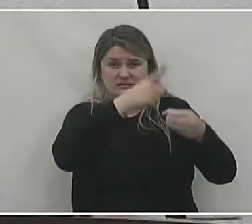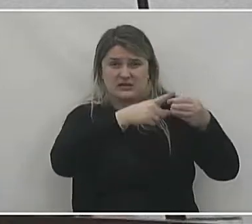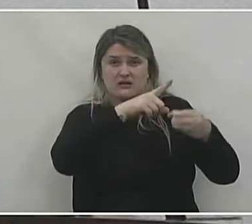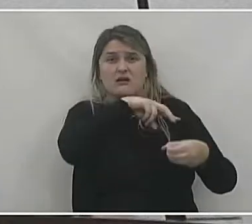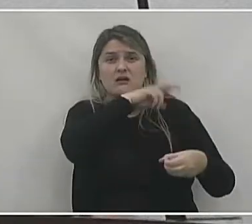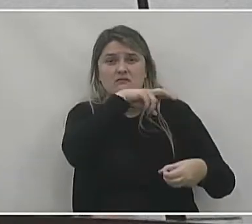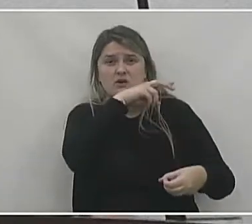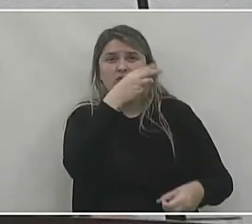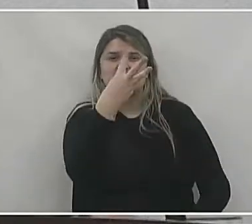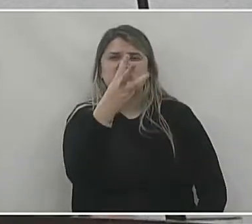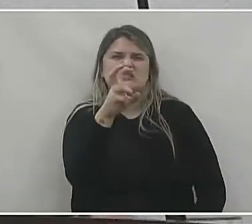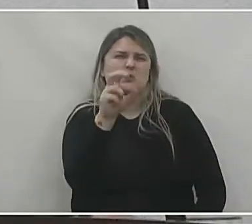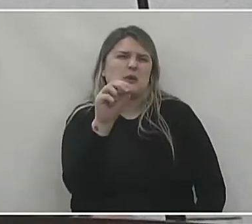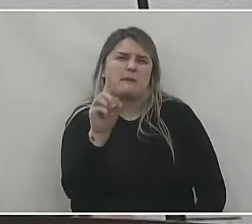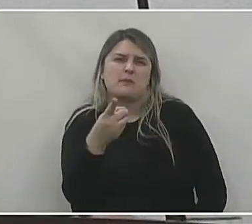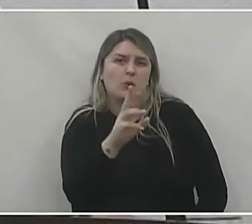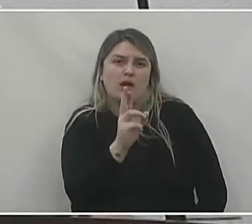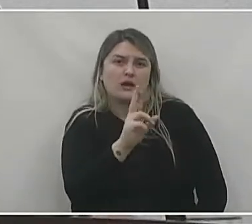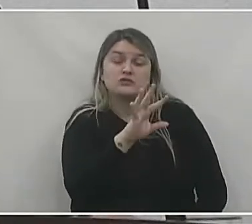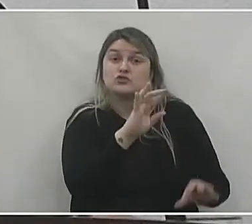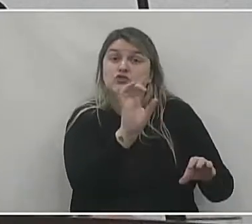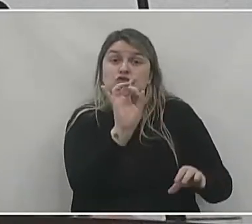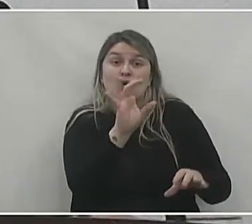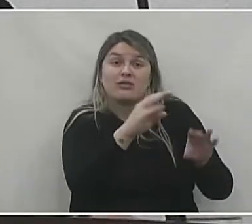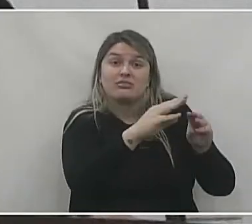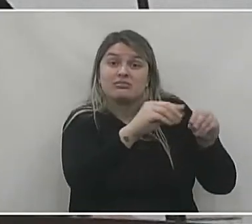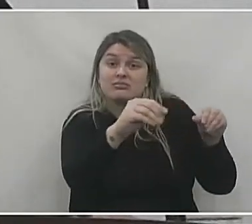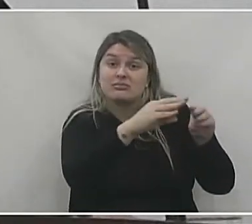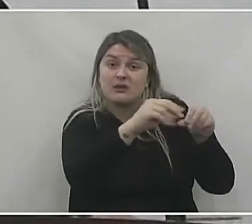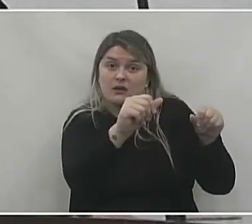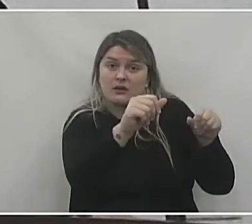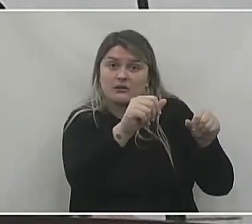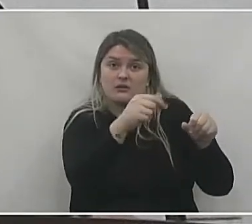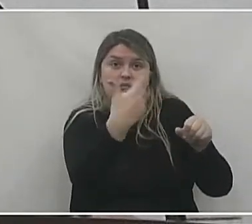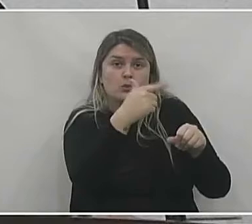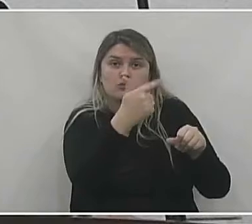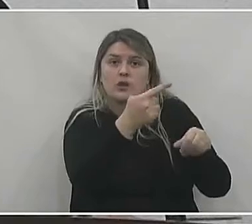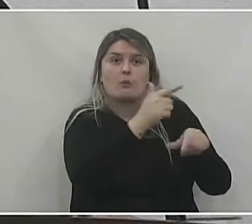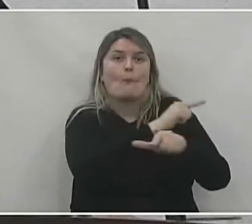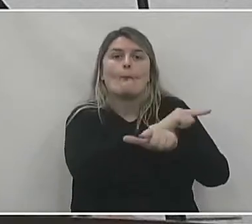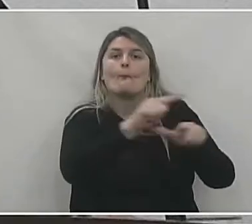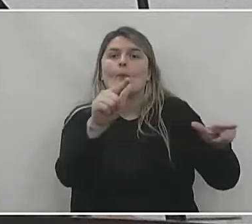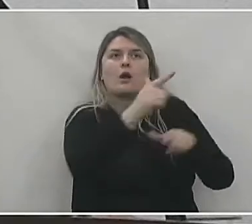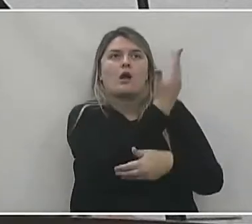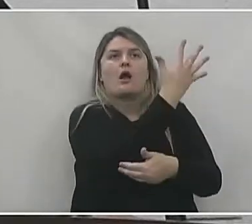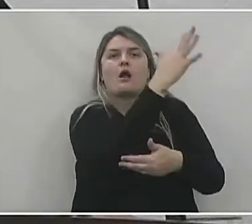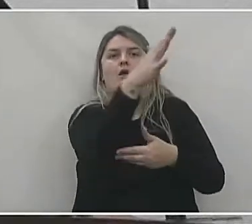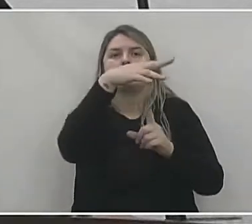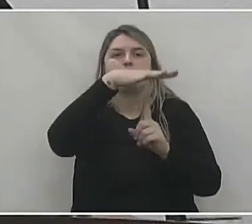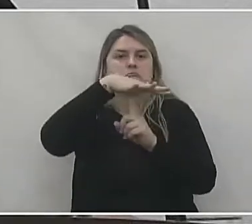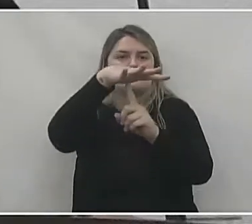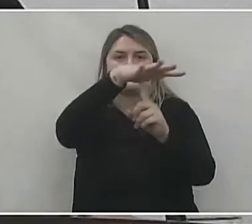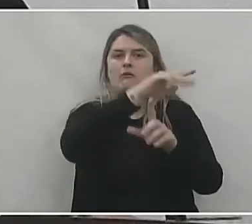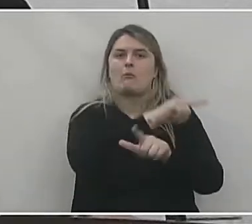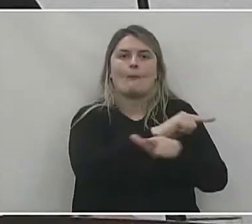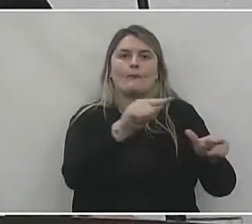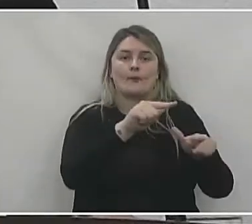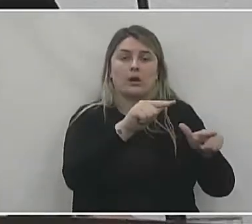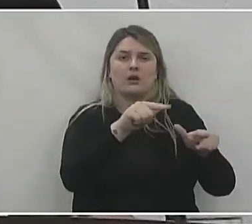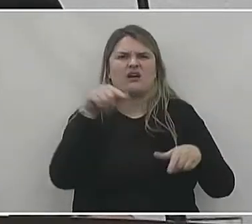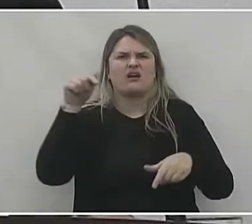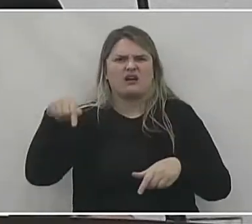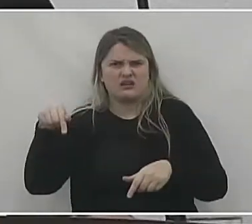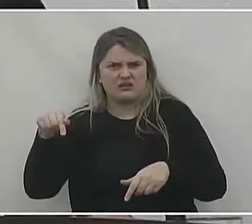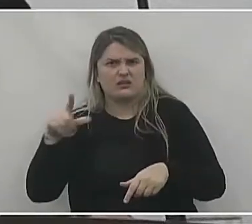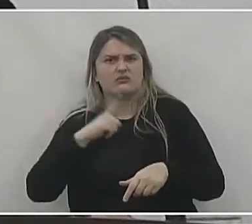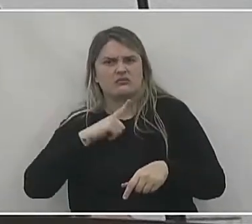R$350 mil, mas é só terra. Não tem nada preservado. Aqui na nossa região